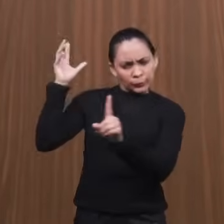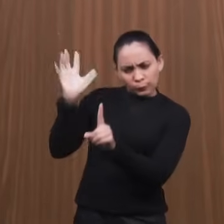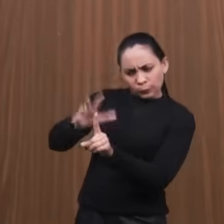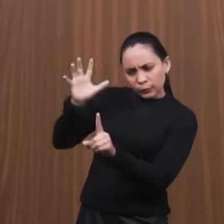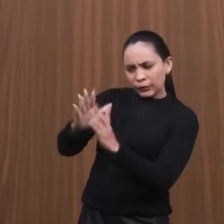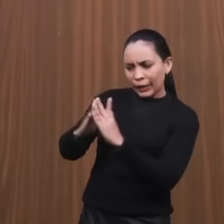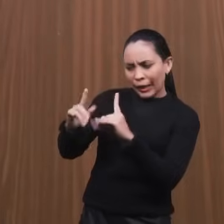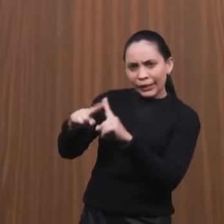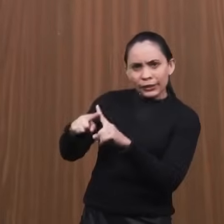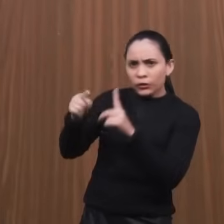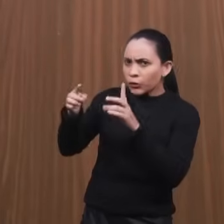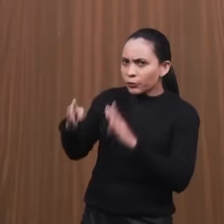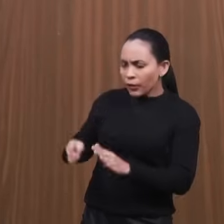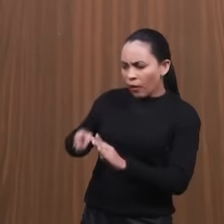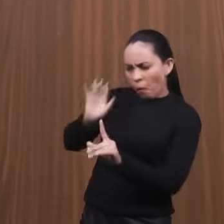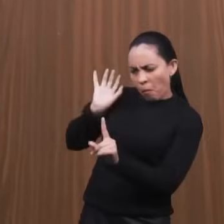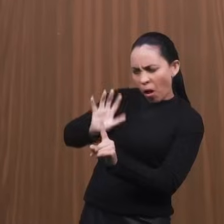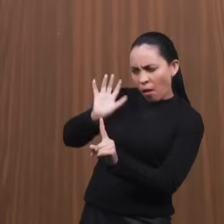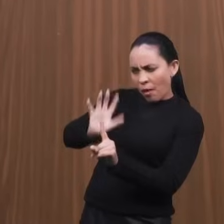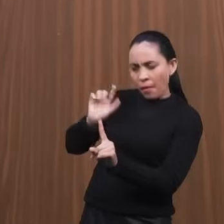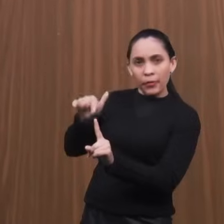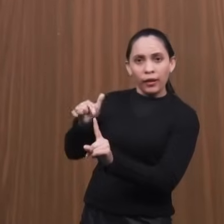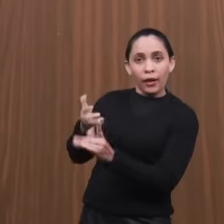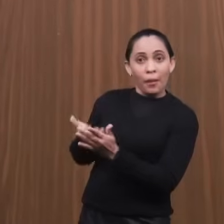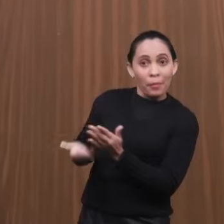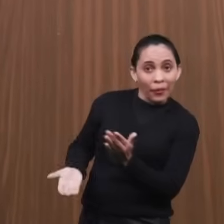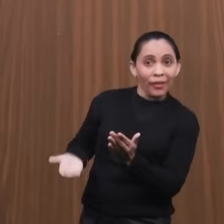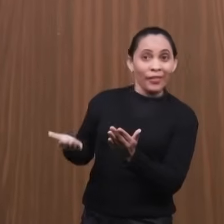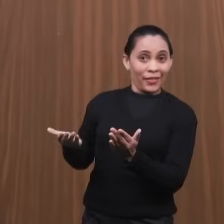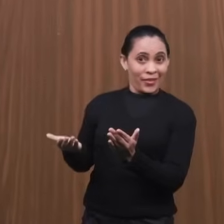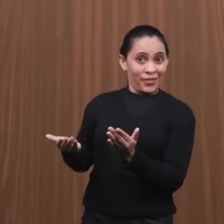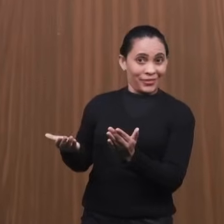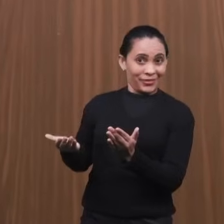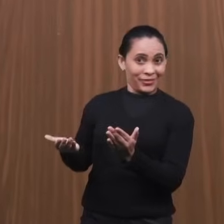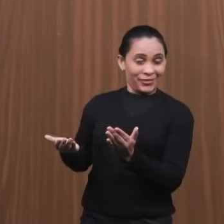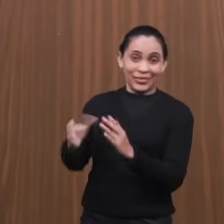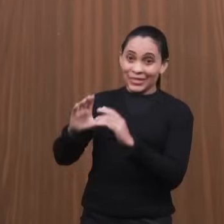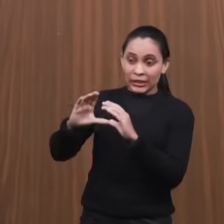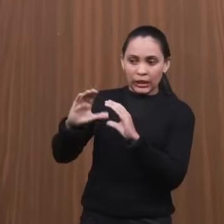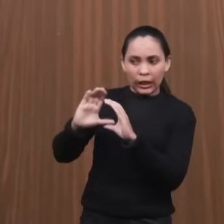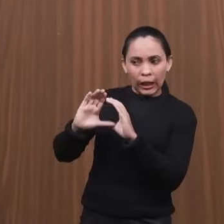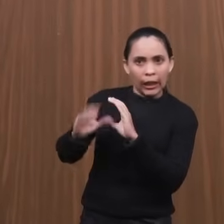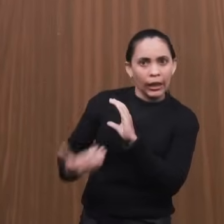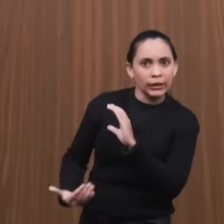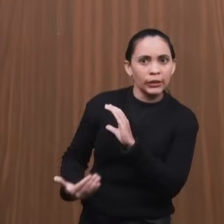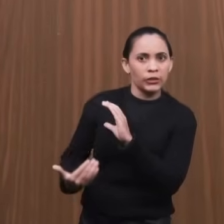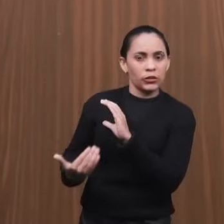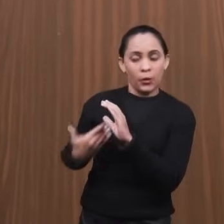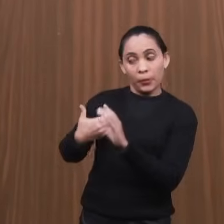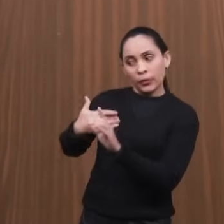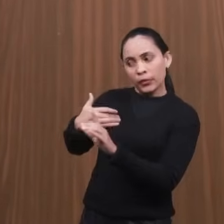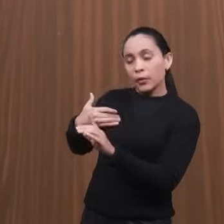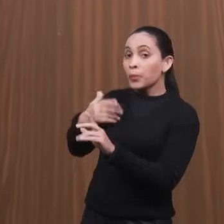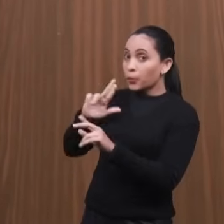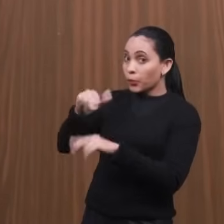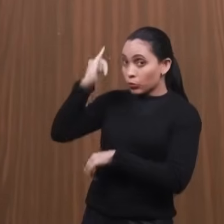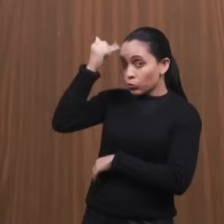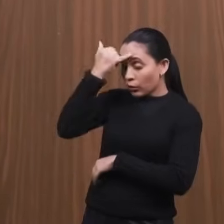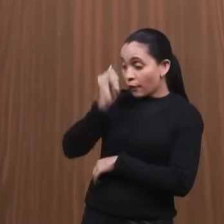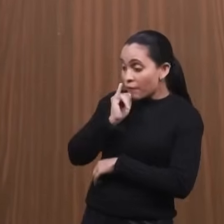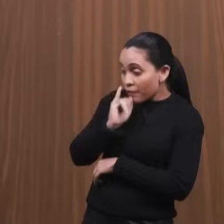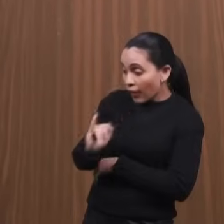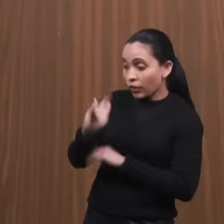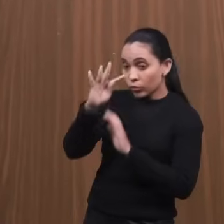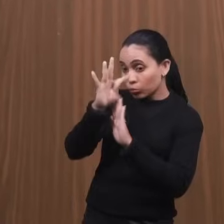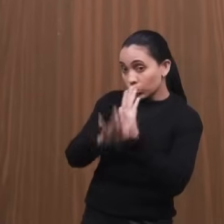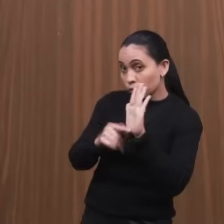vivo, para fazer com que esta igreja perca as suas referências. Por isso, Judas diz ainda, não é? Na sequência do